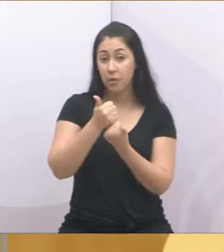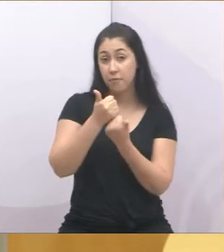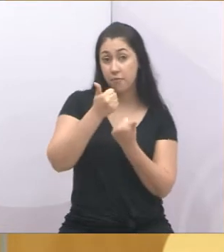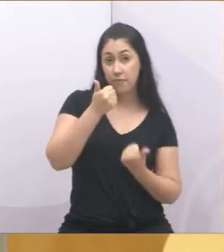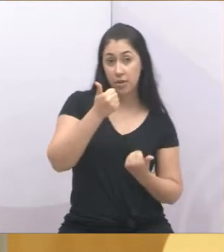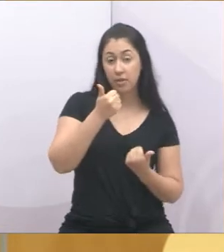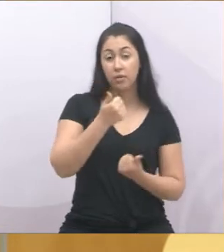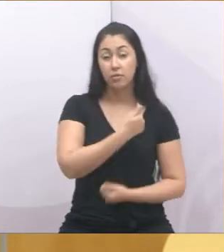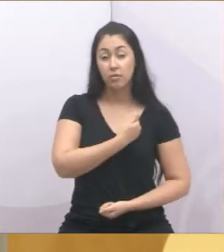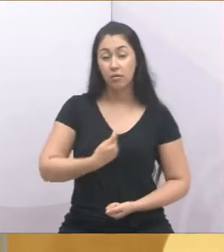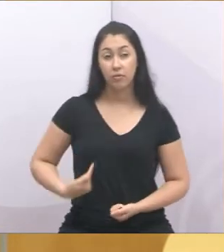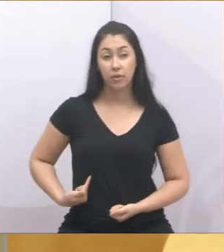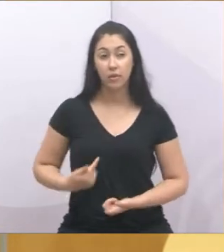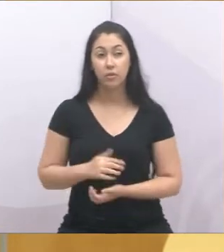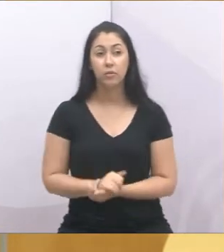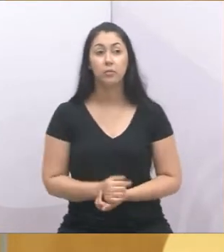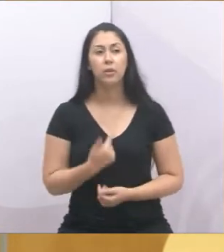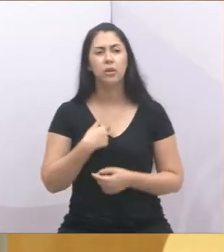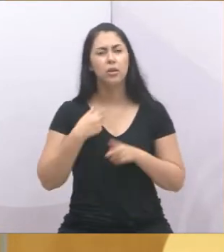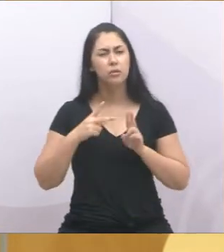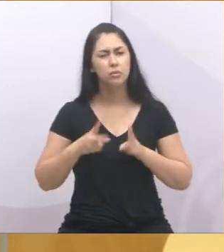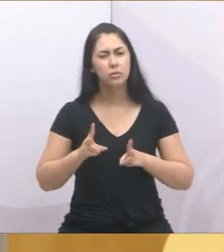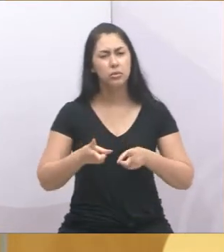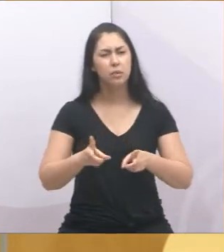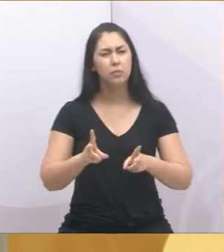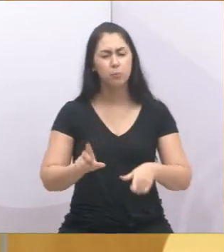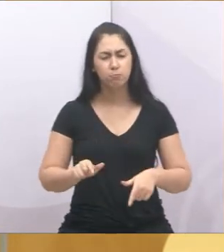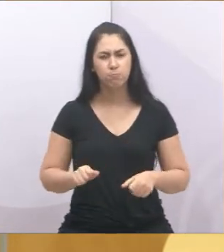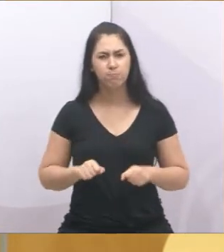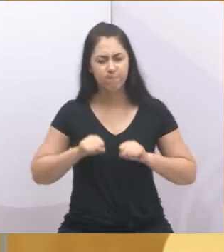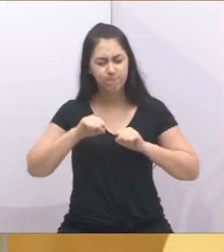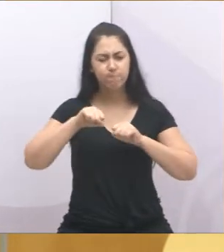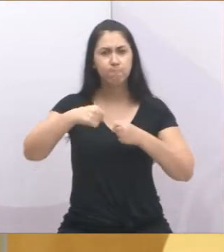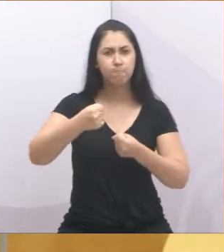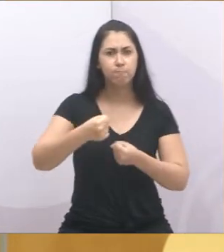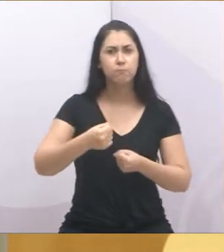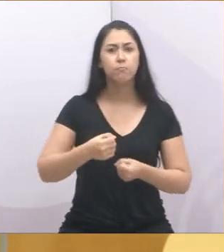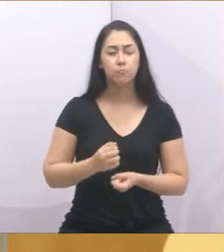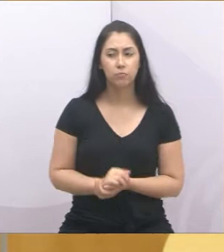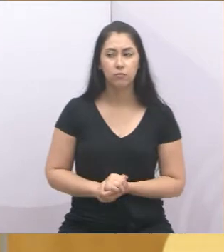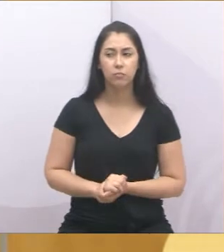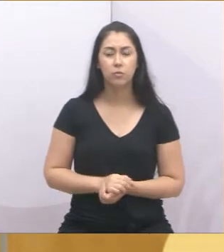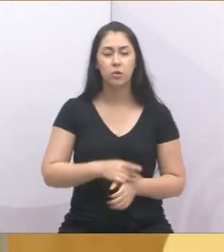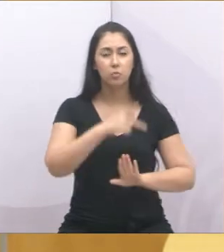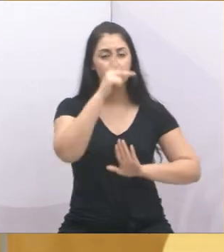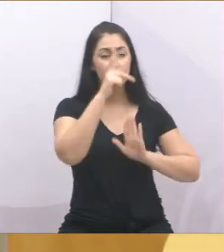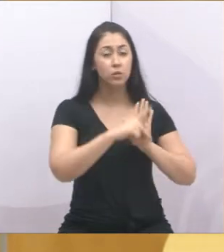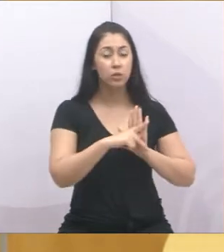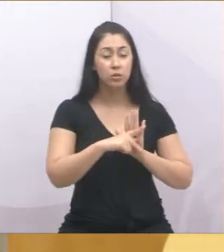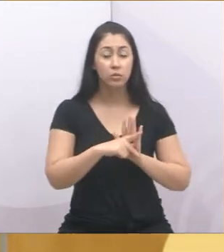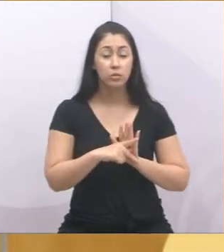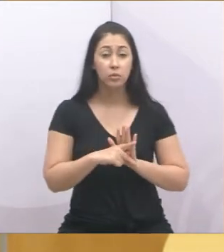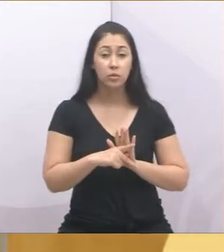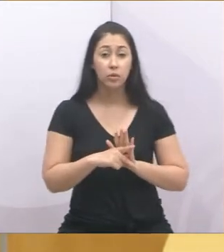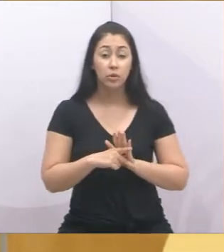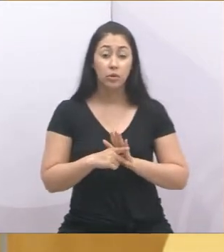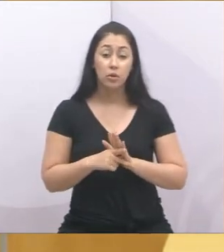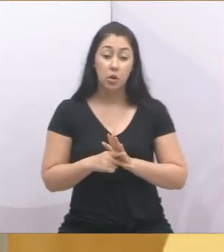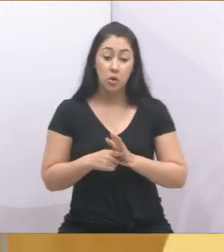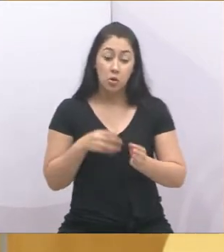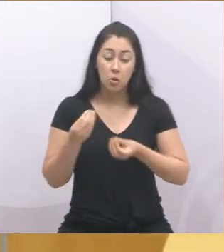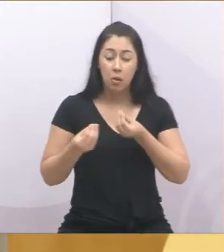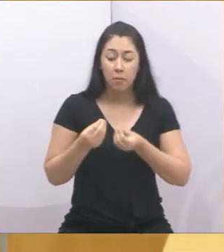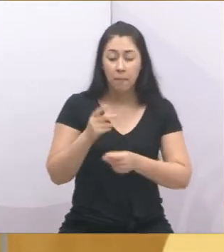governo, eu sempre defendi os projetos que vinham de acordo com a necessidade da nossa